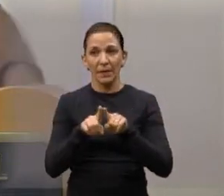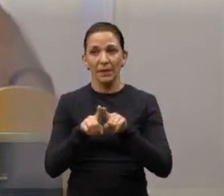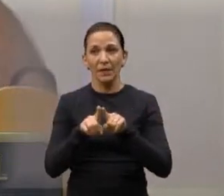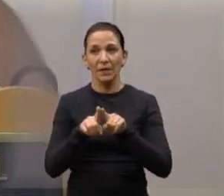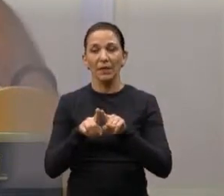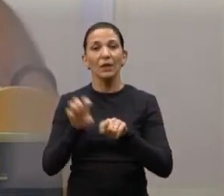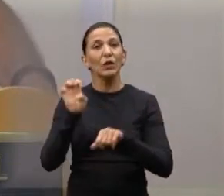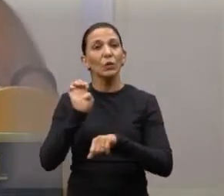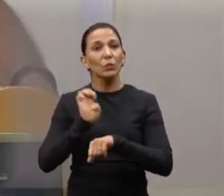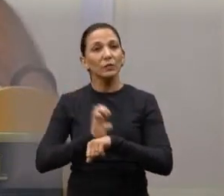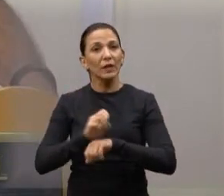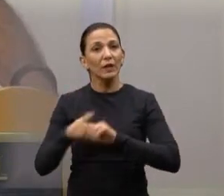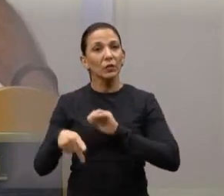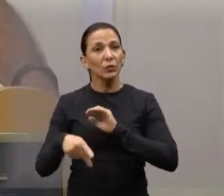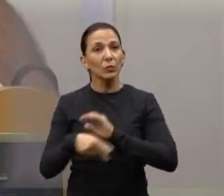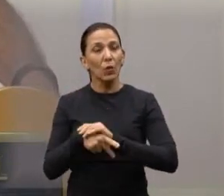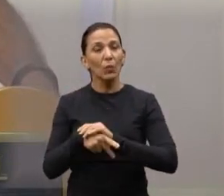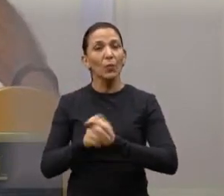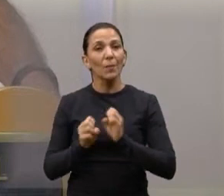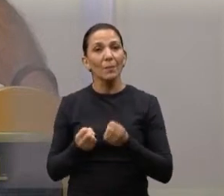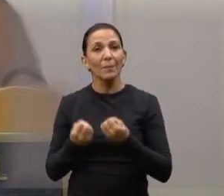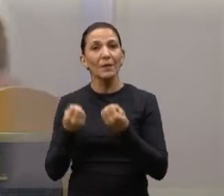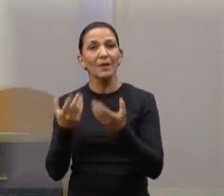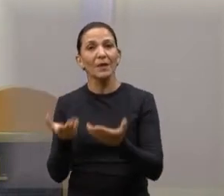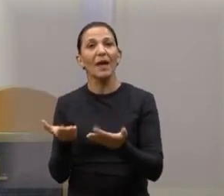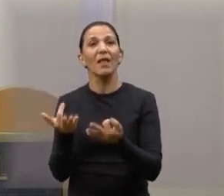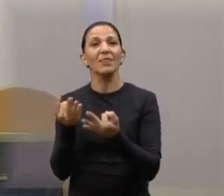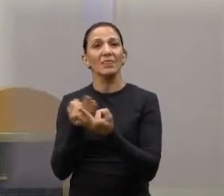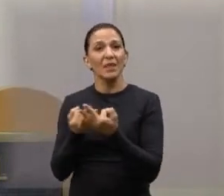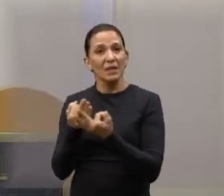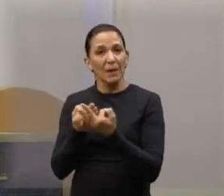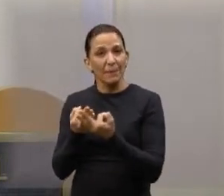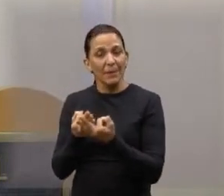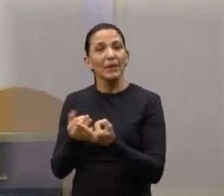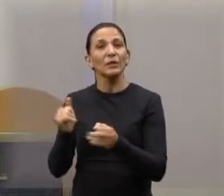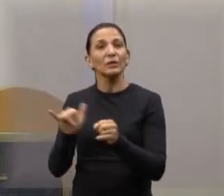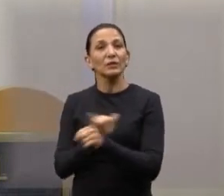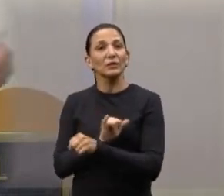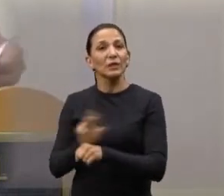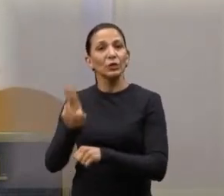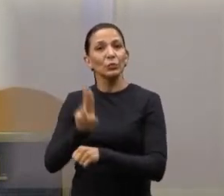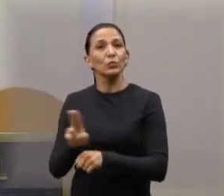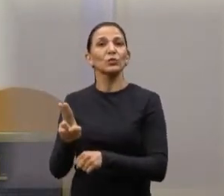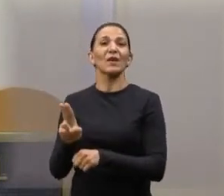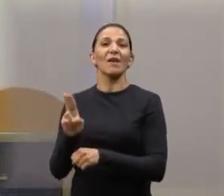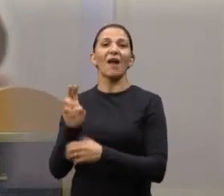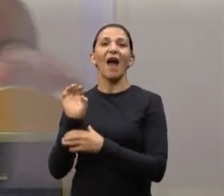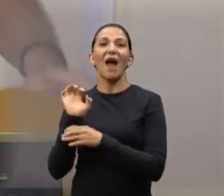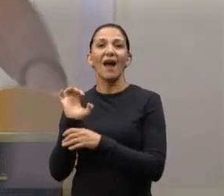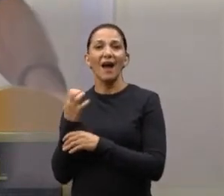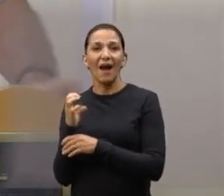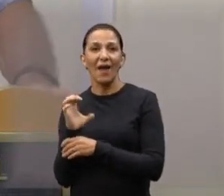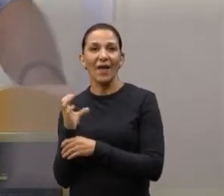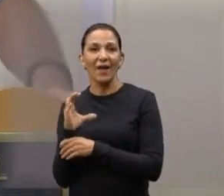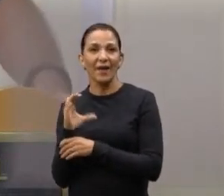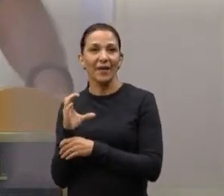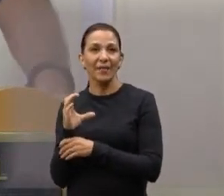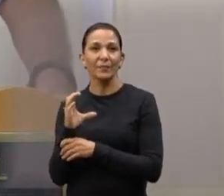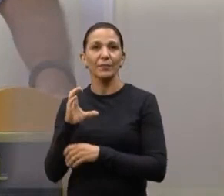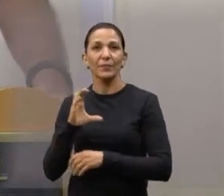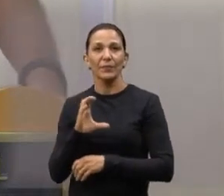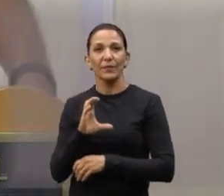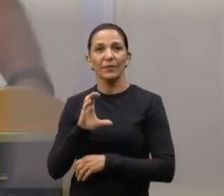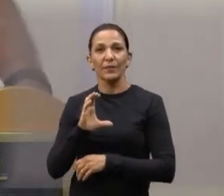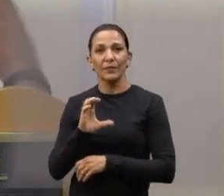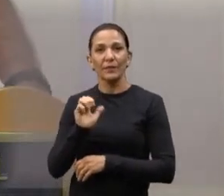Estado nesse processo, Fabi, de fornecimento da cannabis graciosamente pelo SUS. Então, hoje, nós estamos